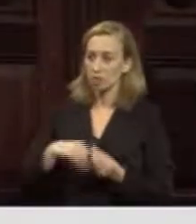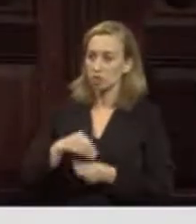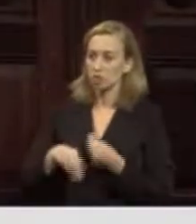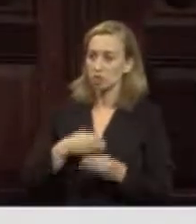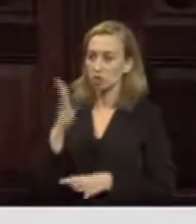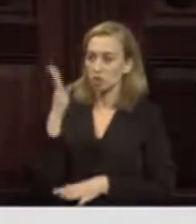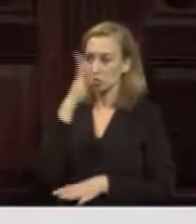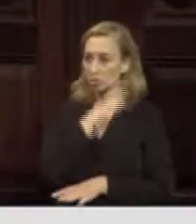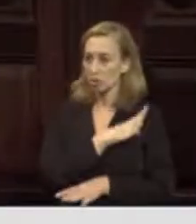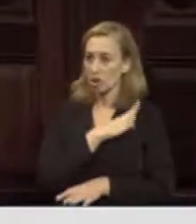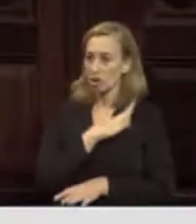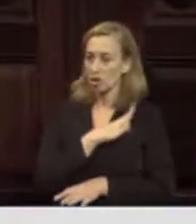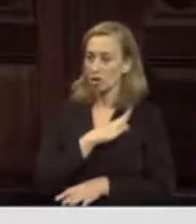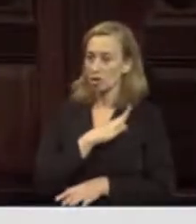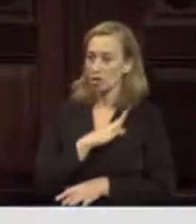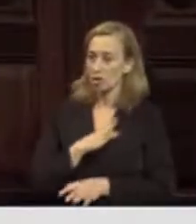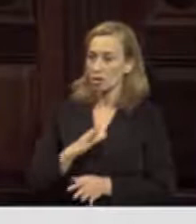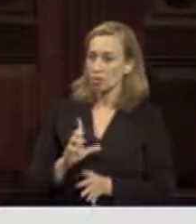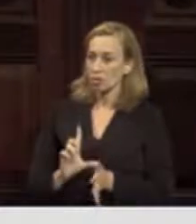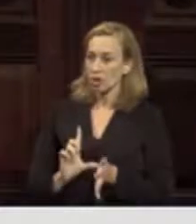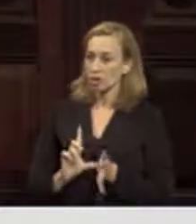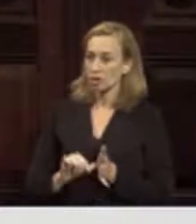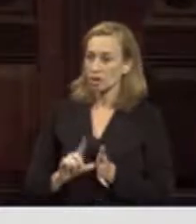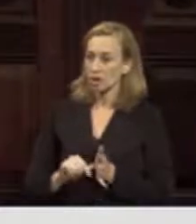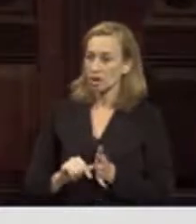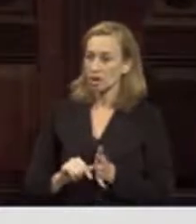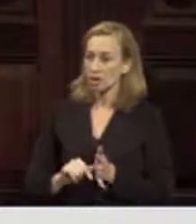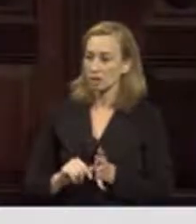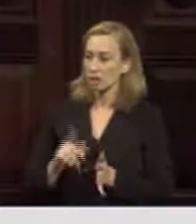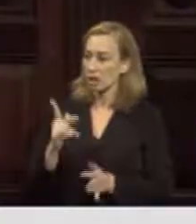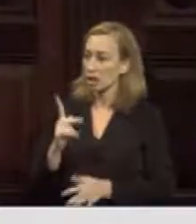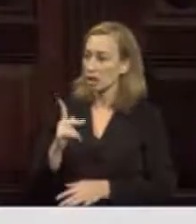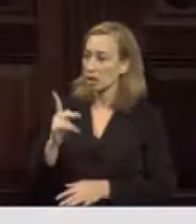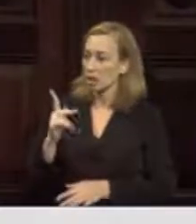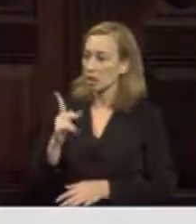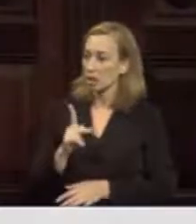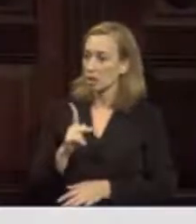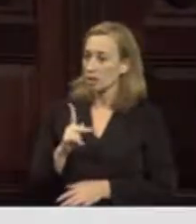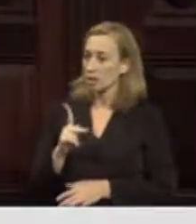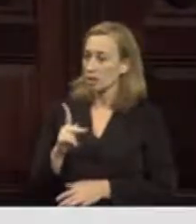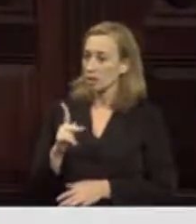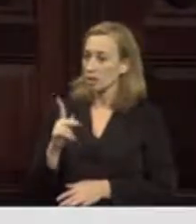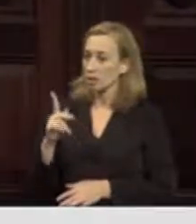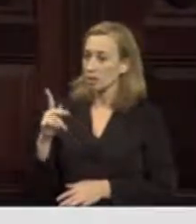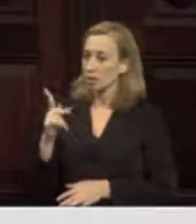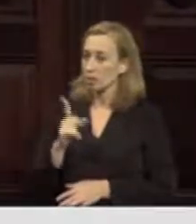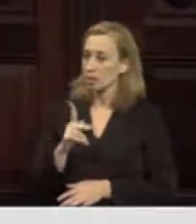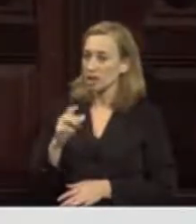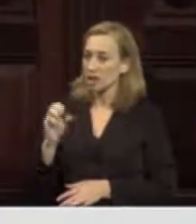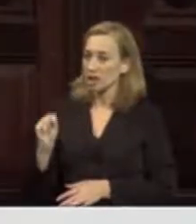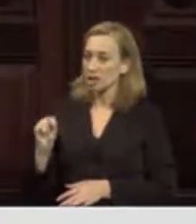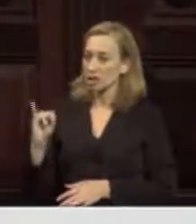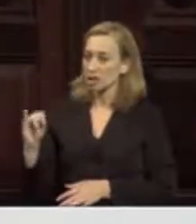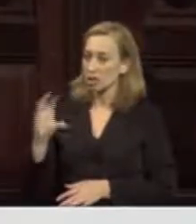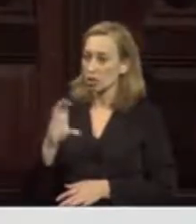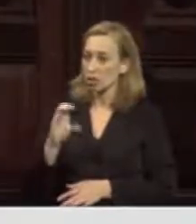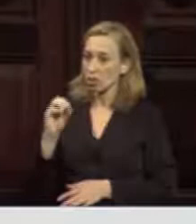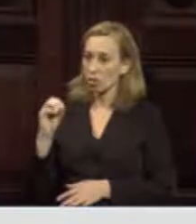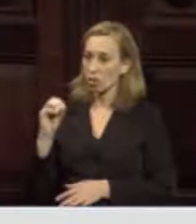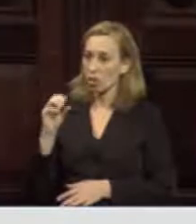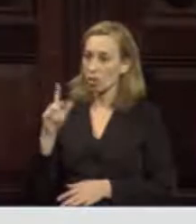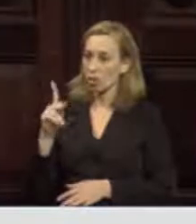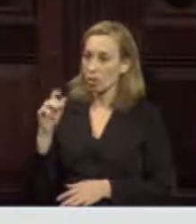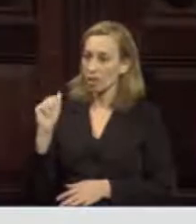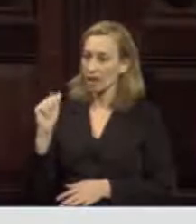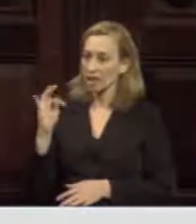com atraso e pitadas de psicopatia. Você não tem ideia, não tem patriotismo. E ele diz o